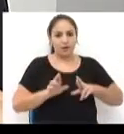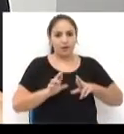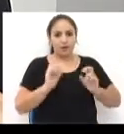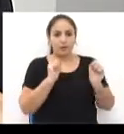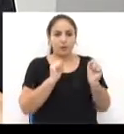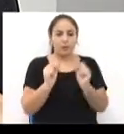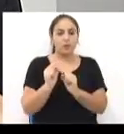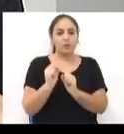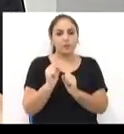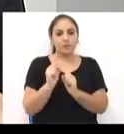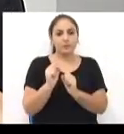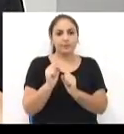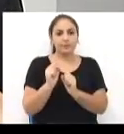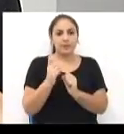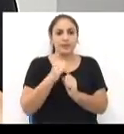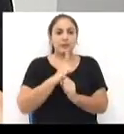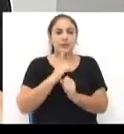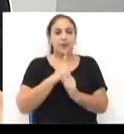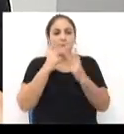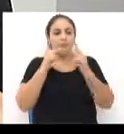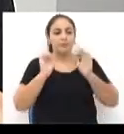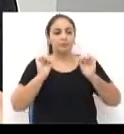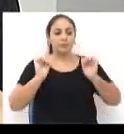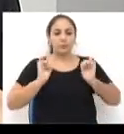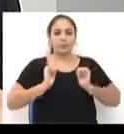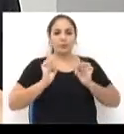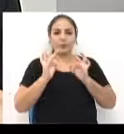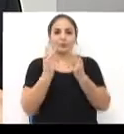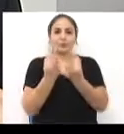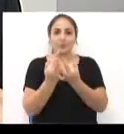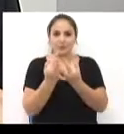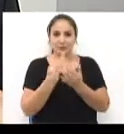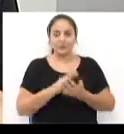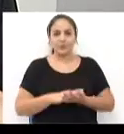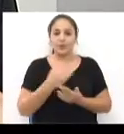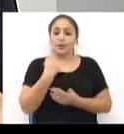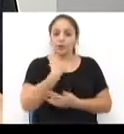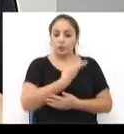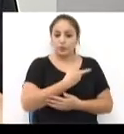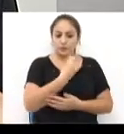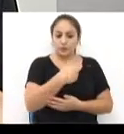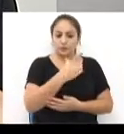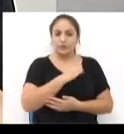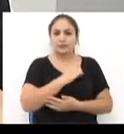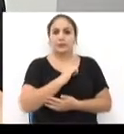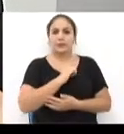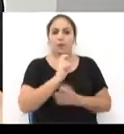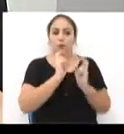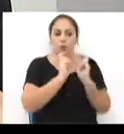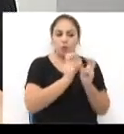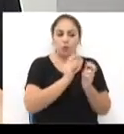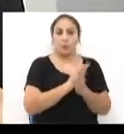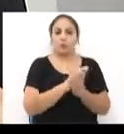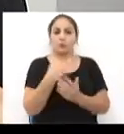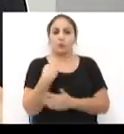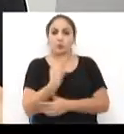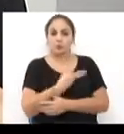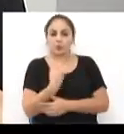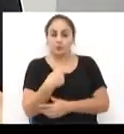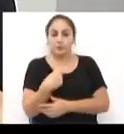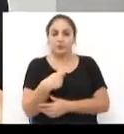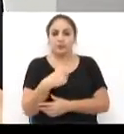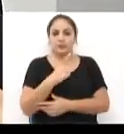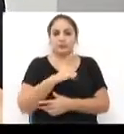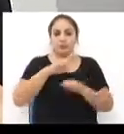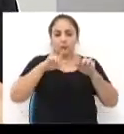ela servirá de conforto para essas famílias, né? Tu falaste muito bem, nós precisamos ter uma linha de ônibus, nós precisamos ter um